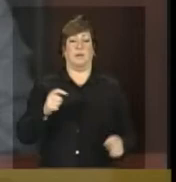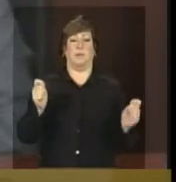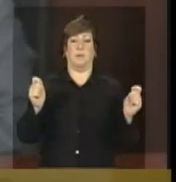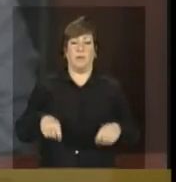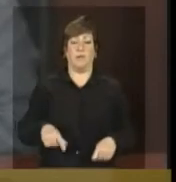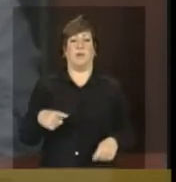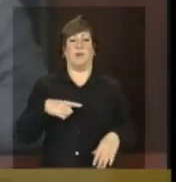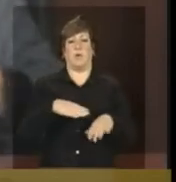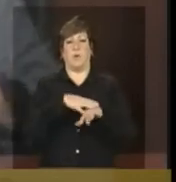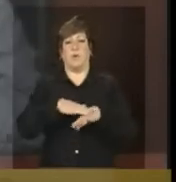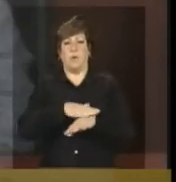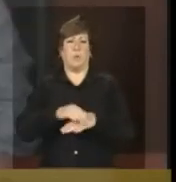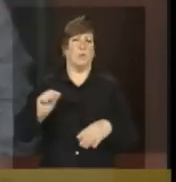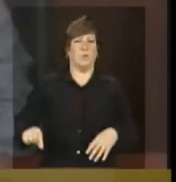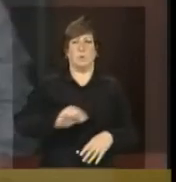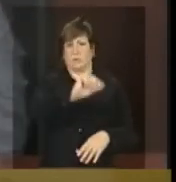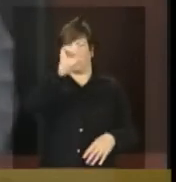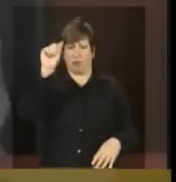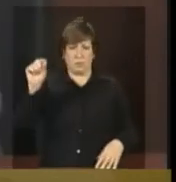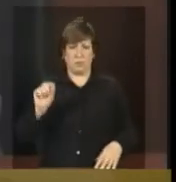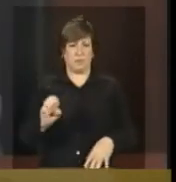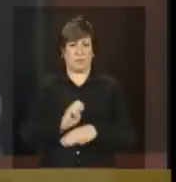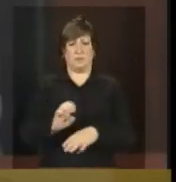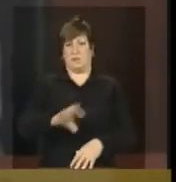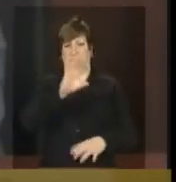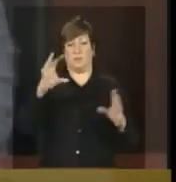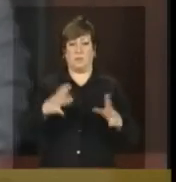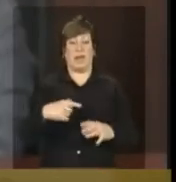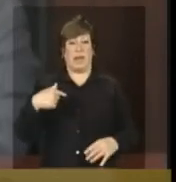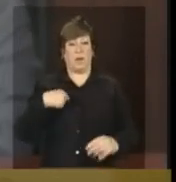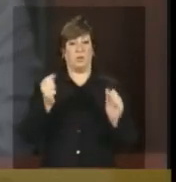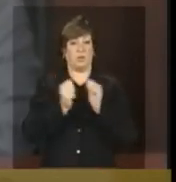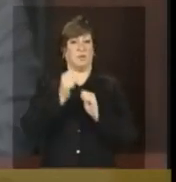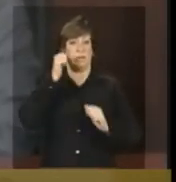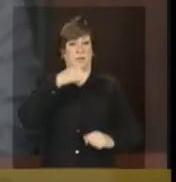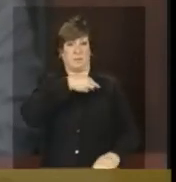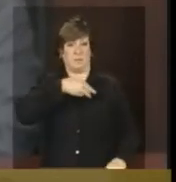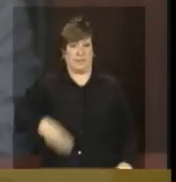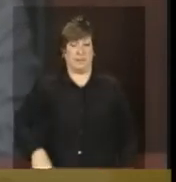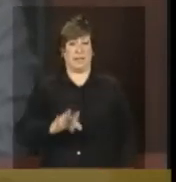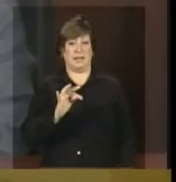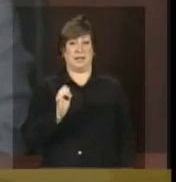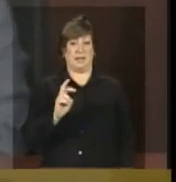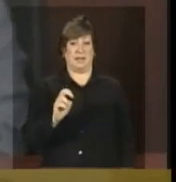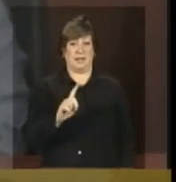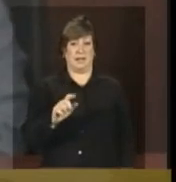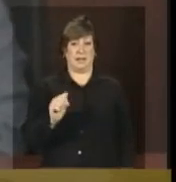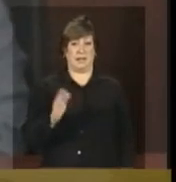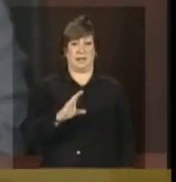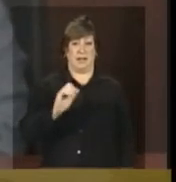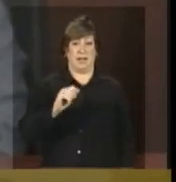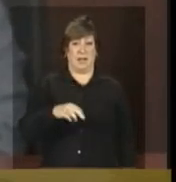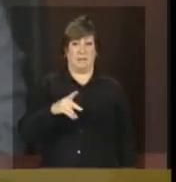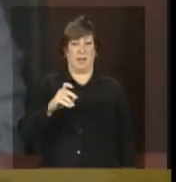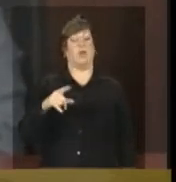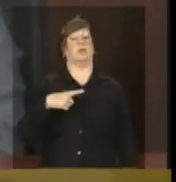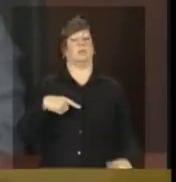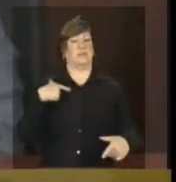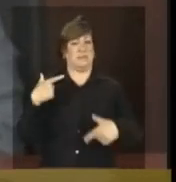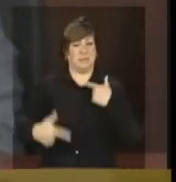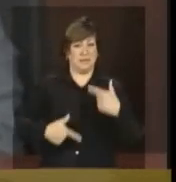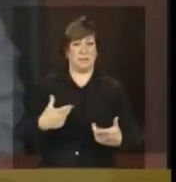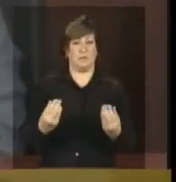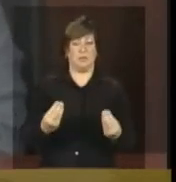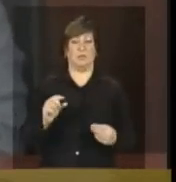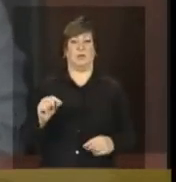discutir as estaduais, podemos fazer vários cruzamentos. Eu e a ministra Tereza Campelo estamos trabalhando duramente nisso. A meta desse ano são 30 mil famílias, a